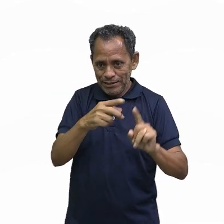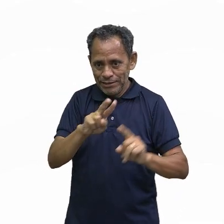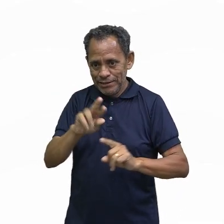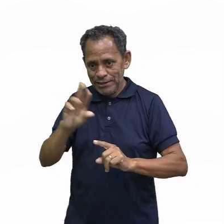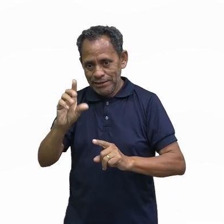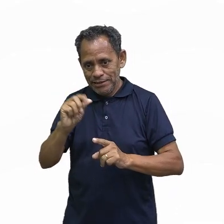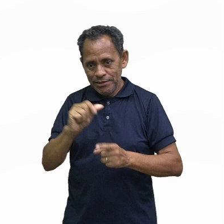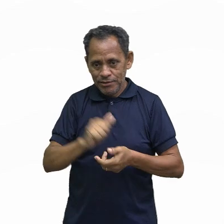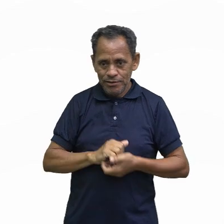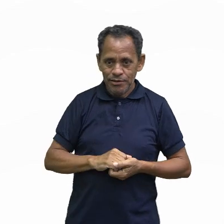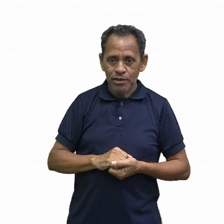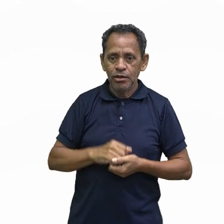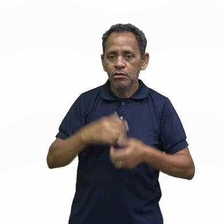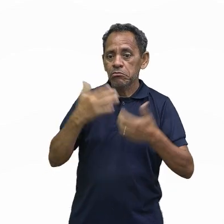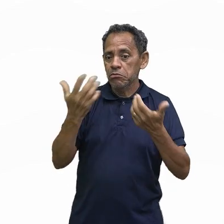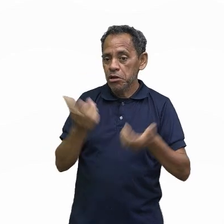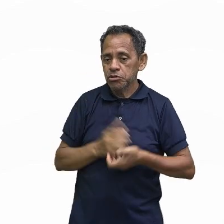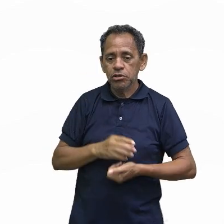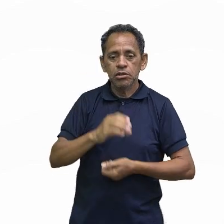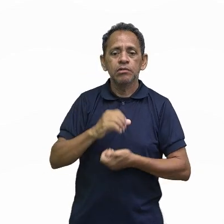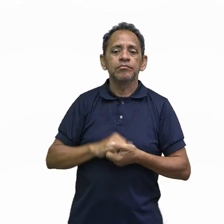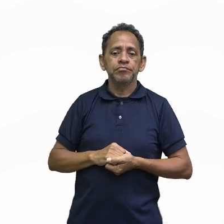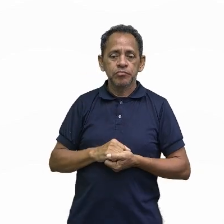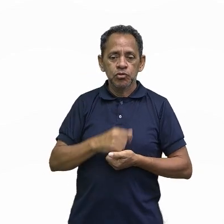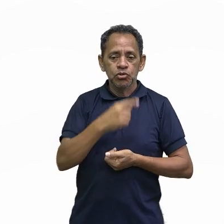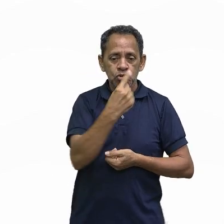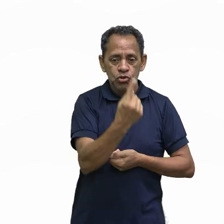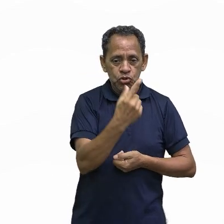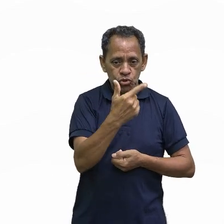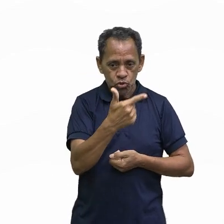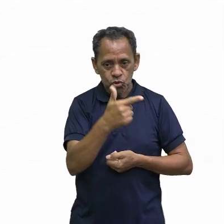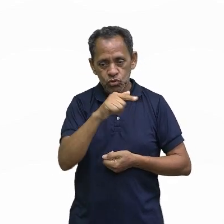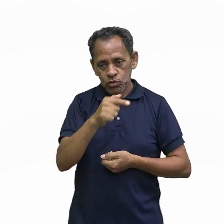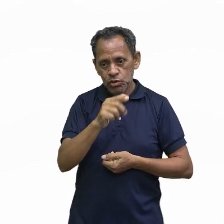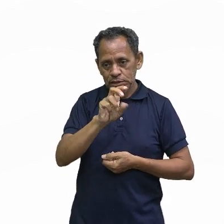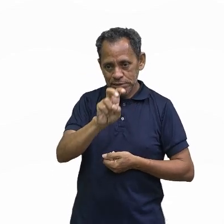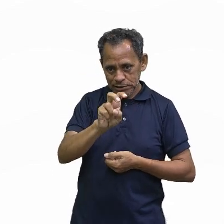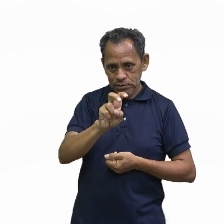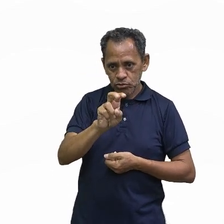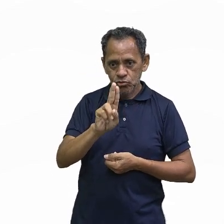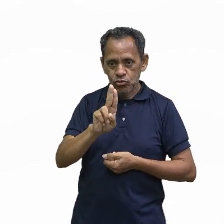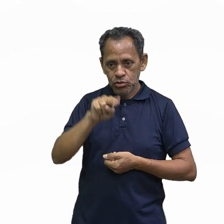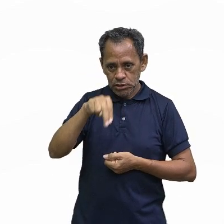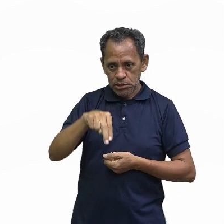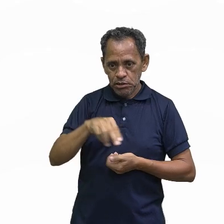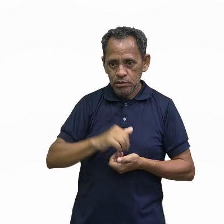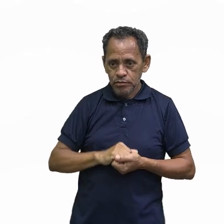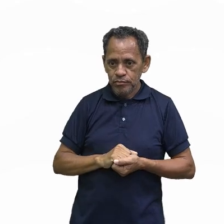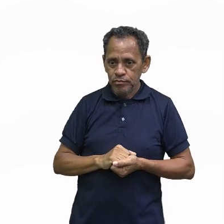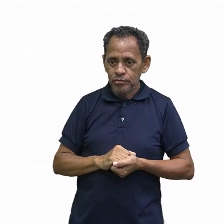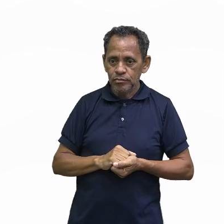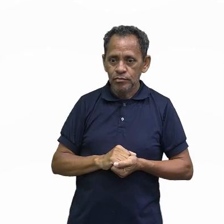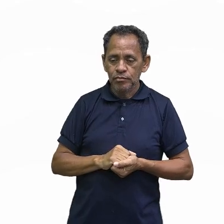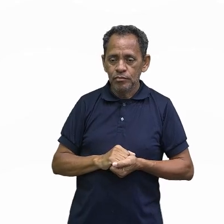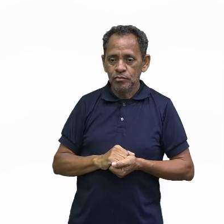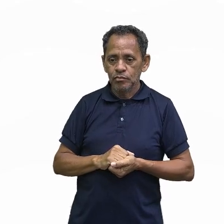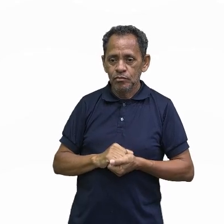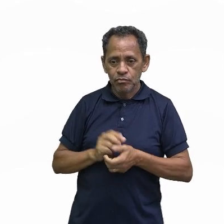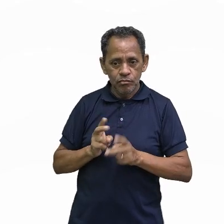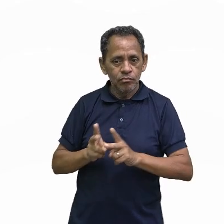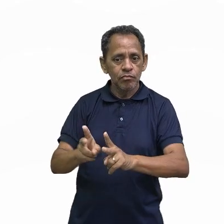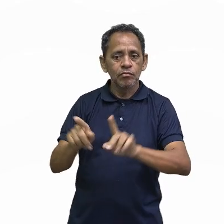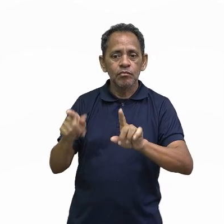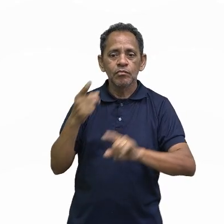restar aí desse Césio-137? Apenas 12,5 unidades, tá? Bom, avançando, né? A gente